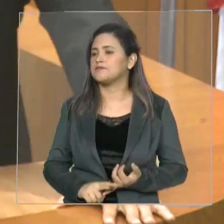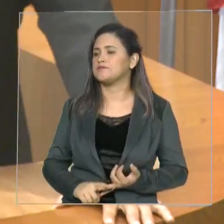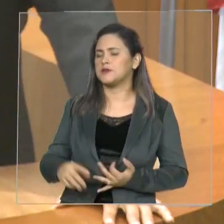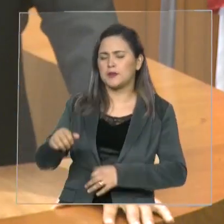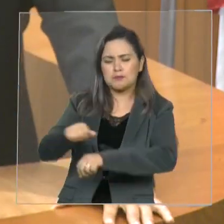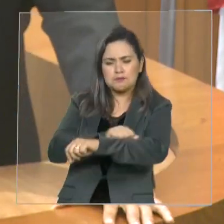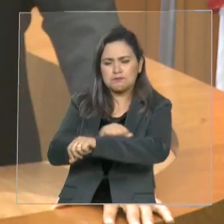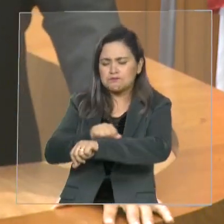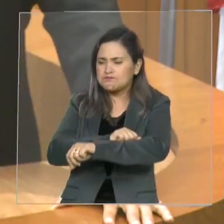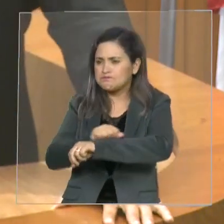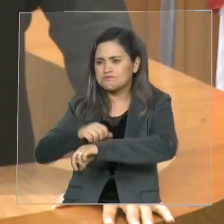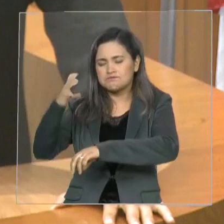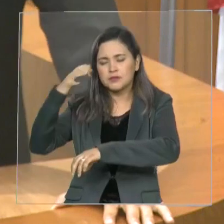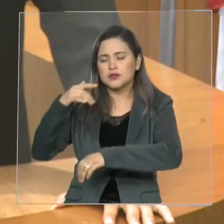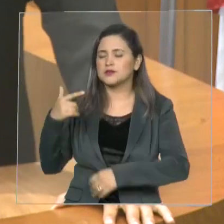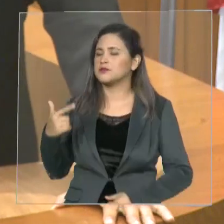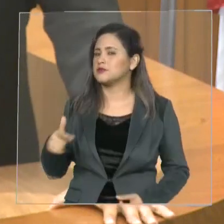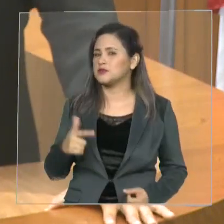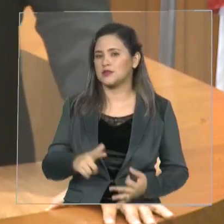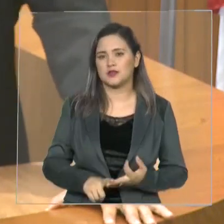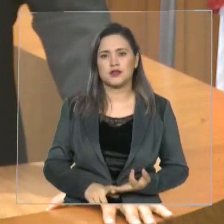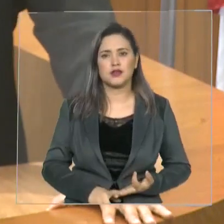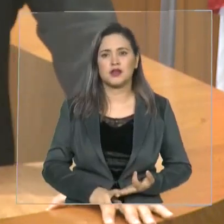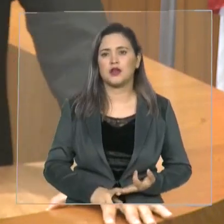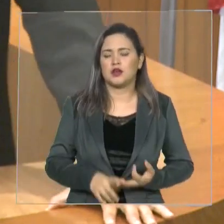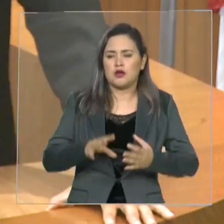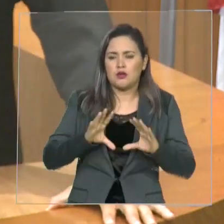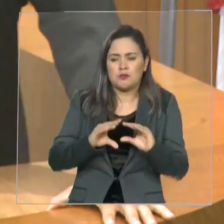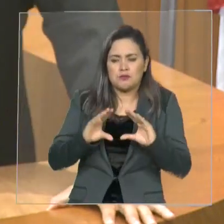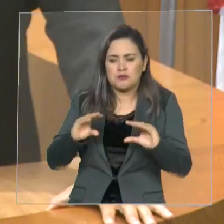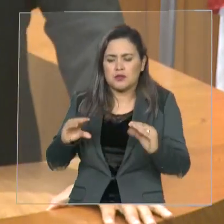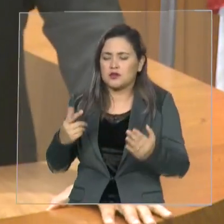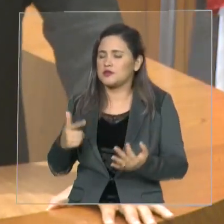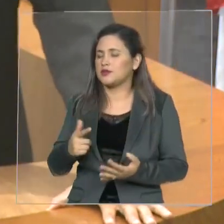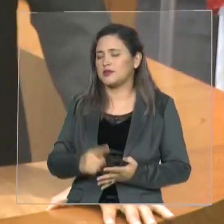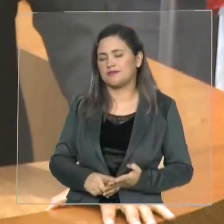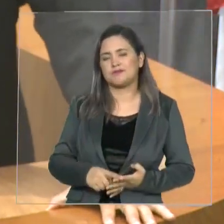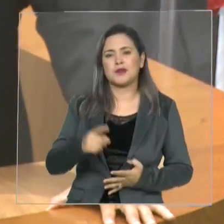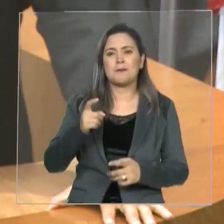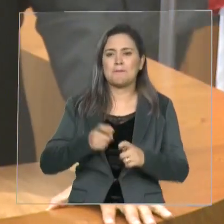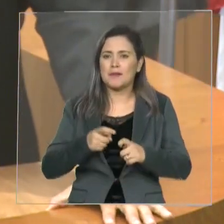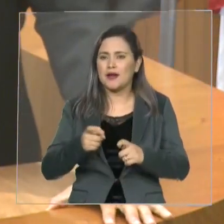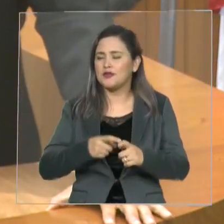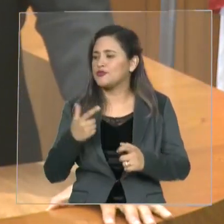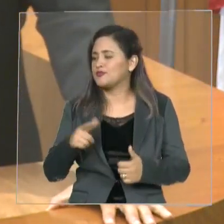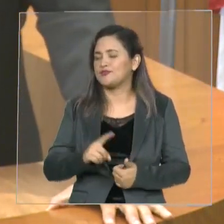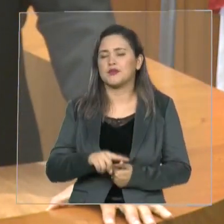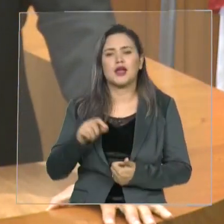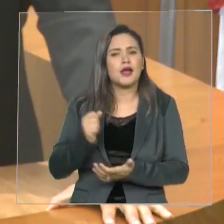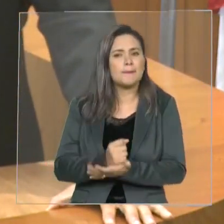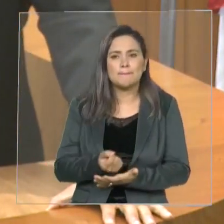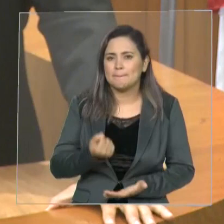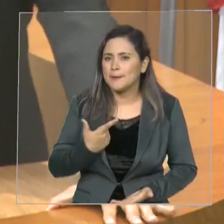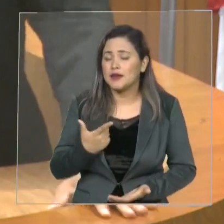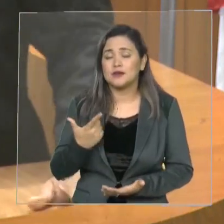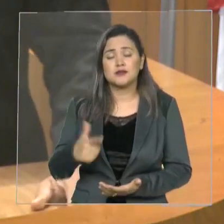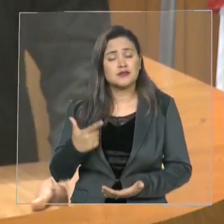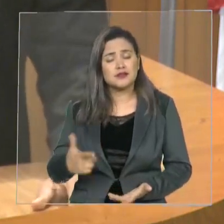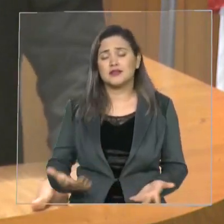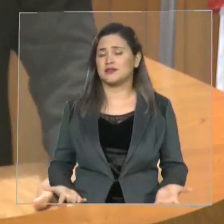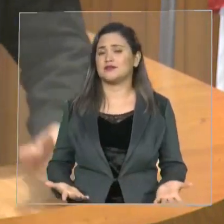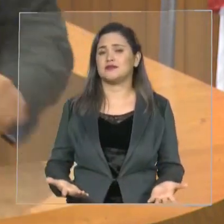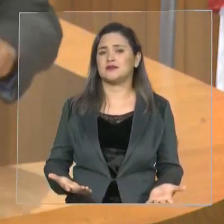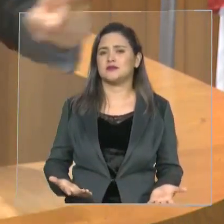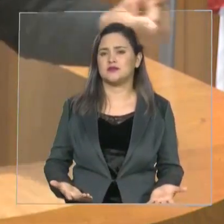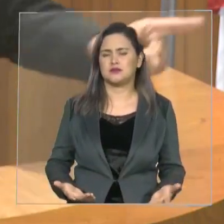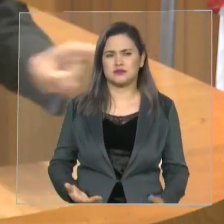banho, não ter colchão, não ter médico, não ter remédio. Será que ele não olhou